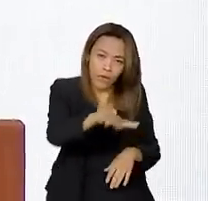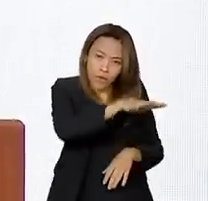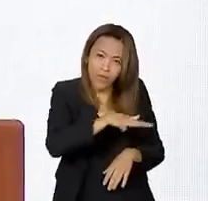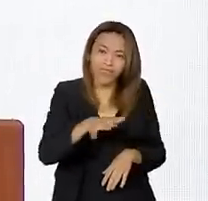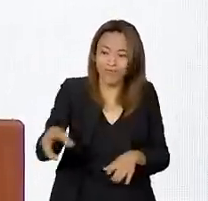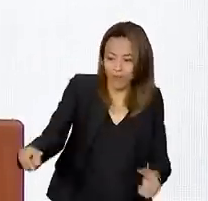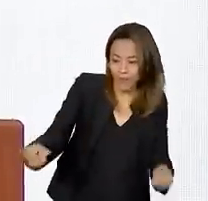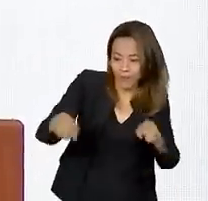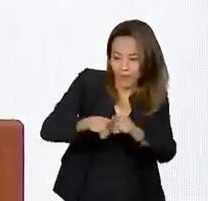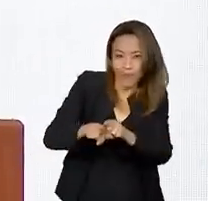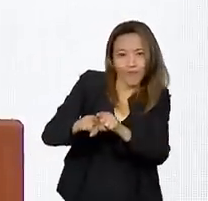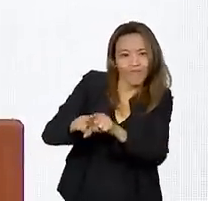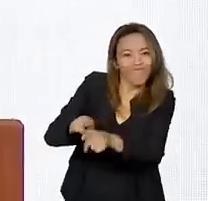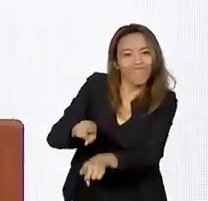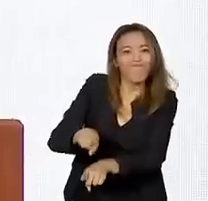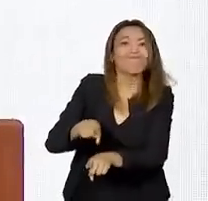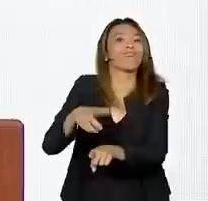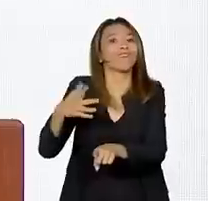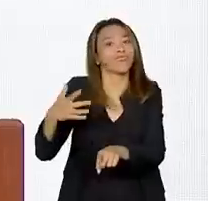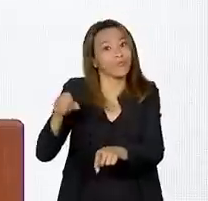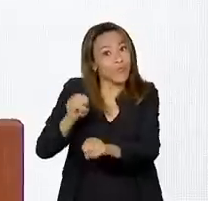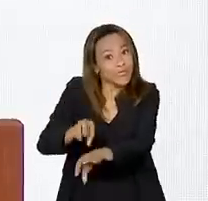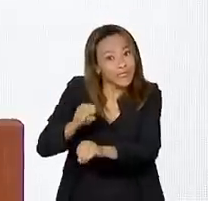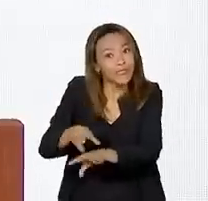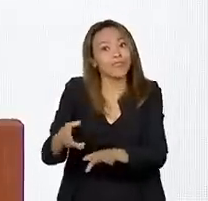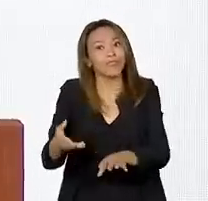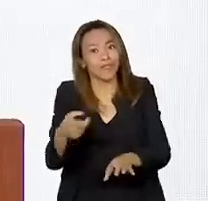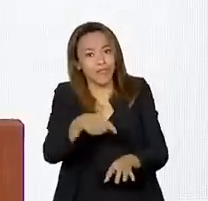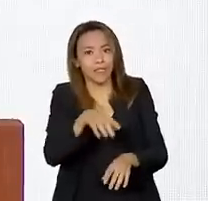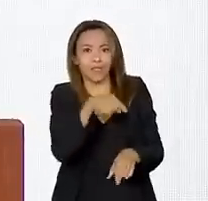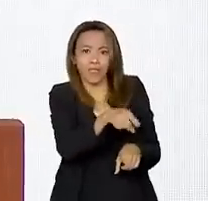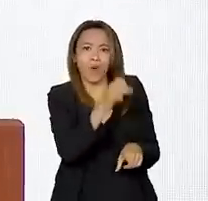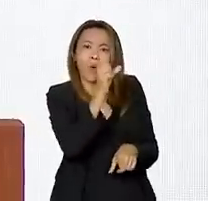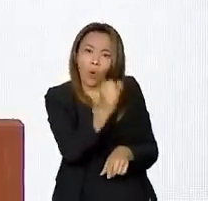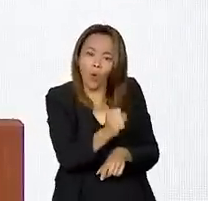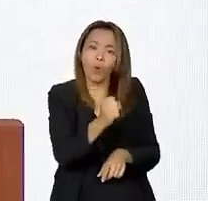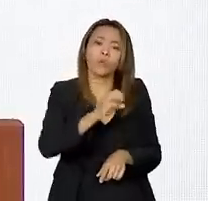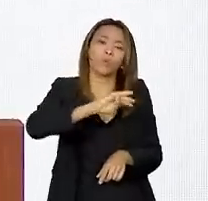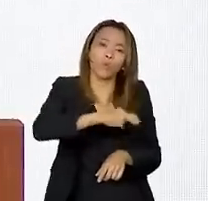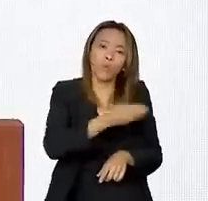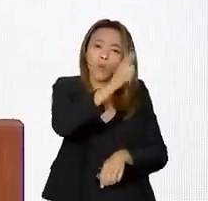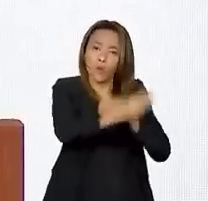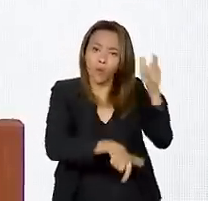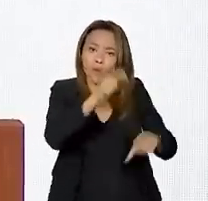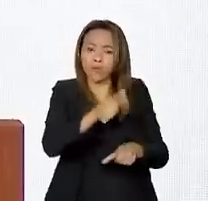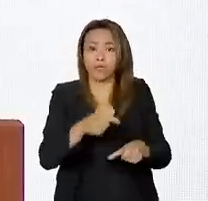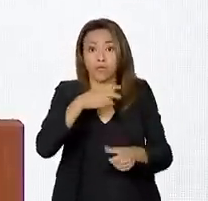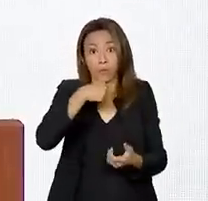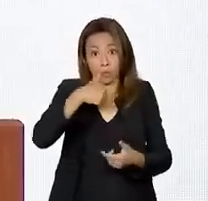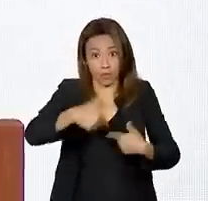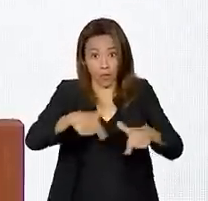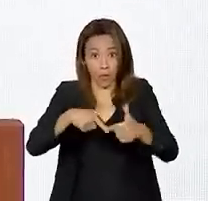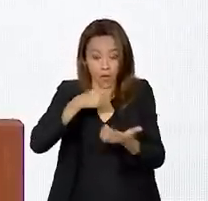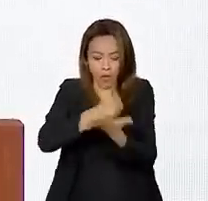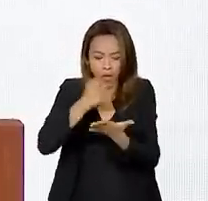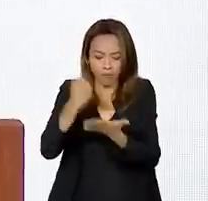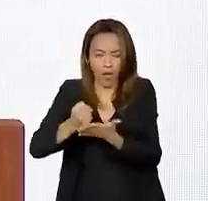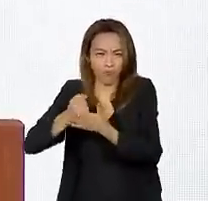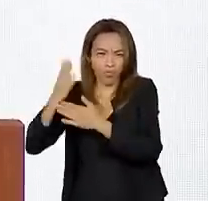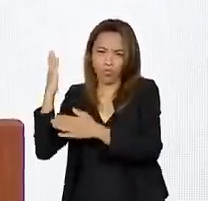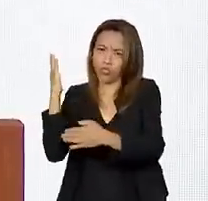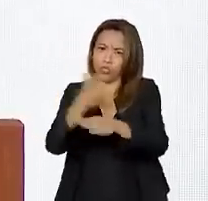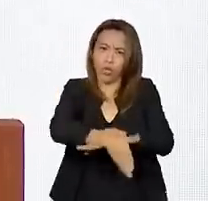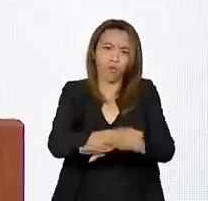como um componente central. Desses, 8 milhões são de empregos diretos, conforme os estudos do Grupo